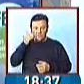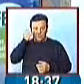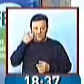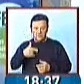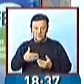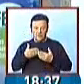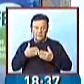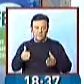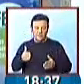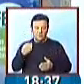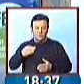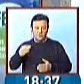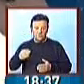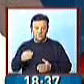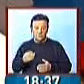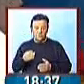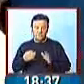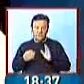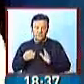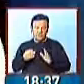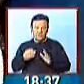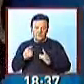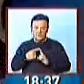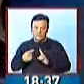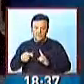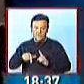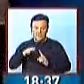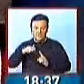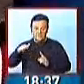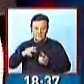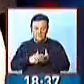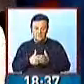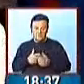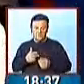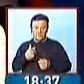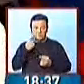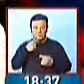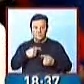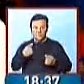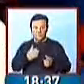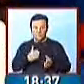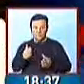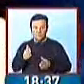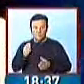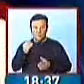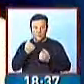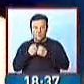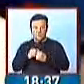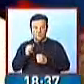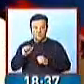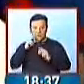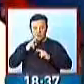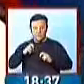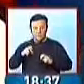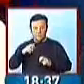de portas abertas todos os dias, mas na Semana da Ciência e Tecnologia mostra o lado mais escondido da